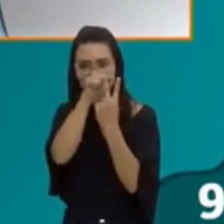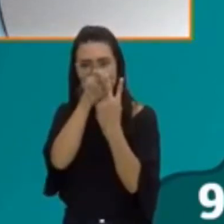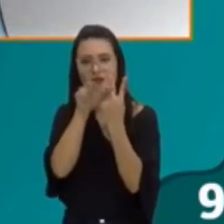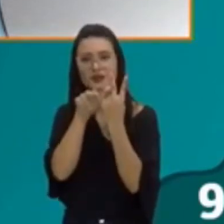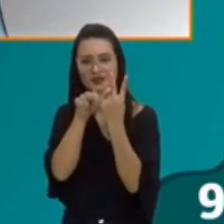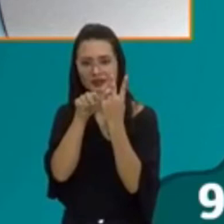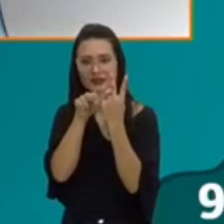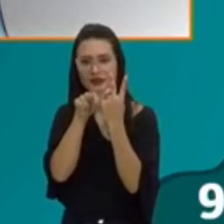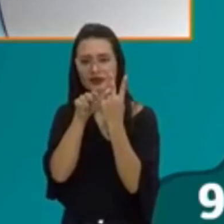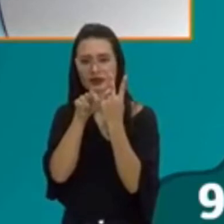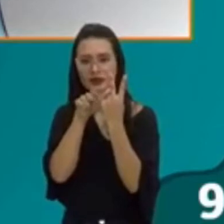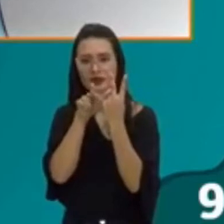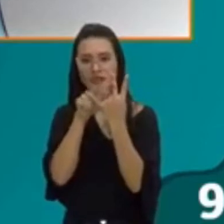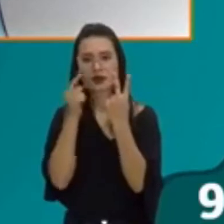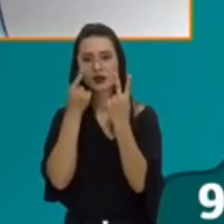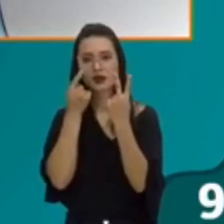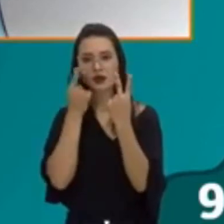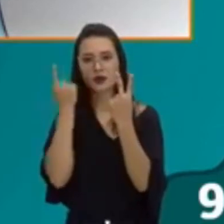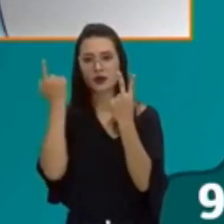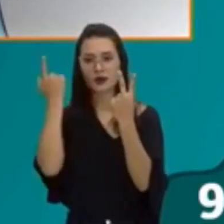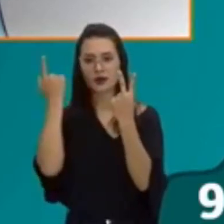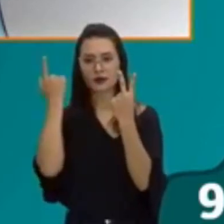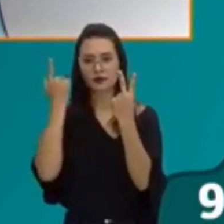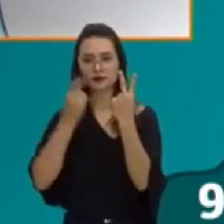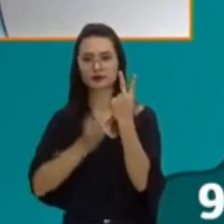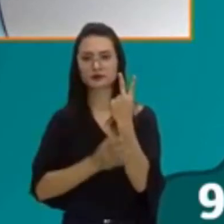lá, nas duas extremidades